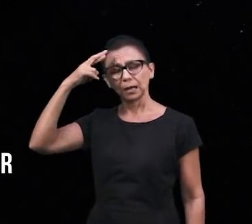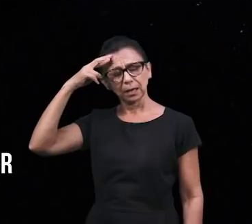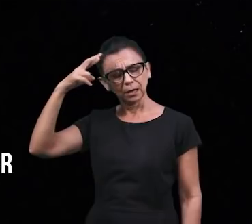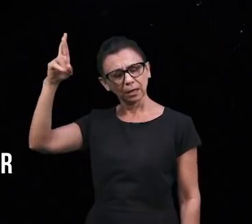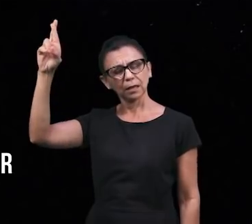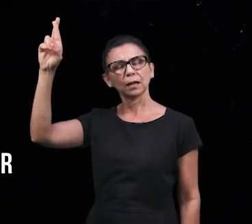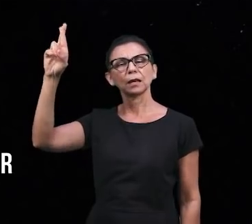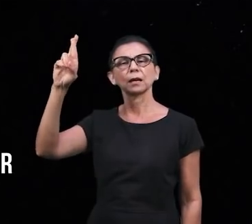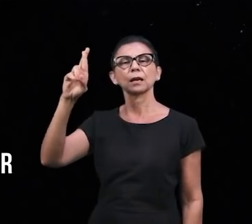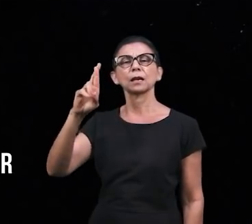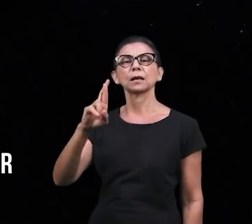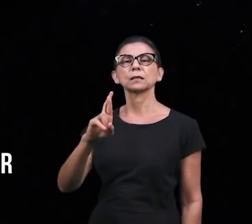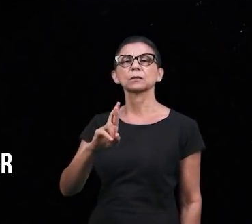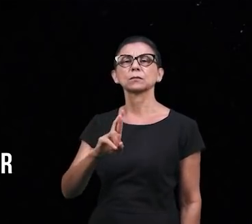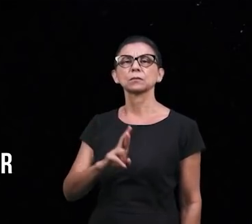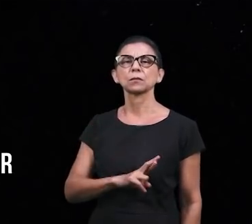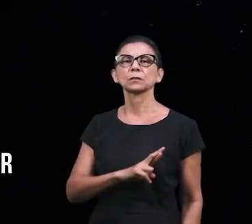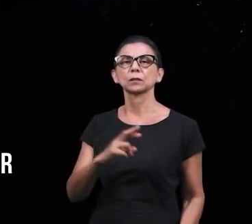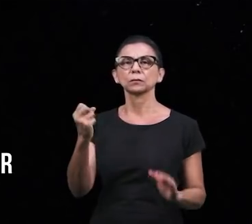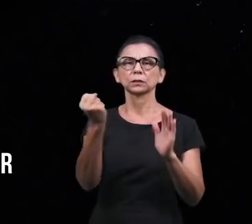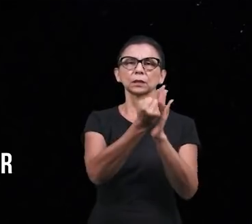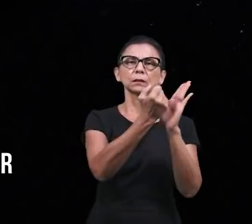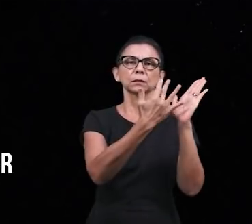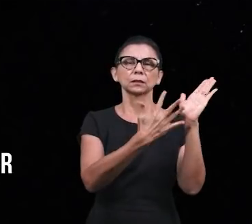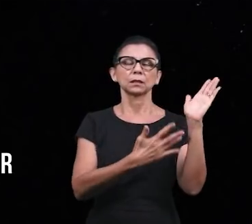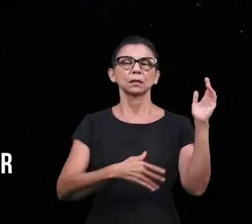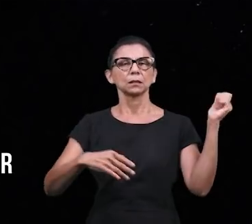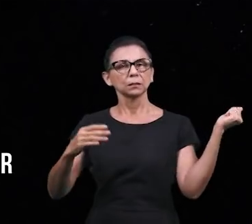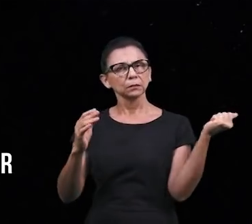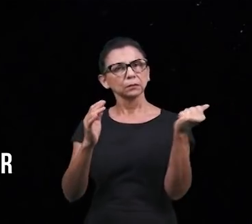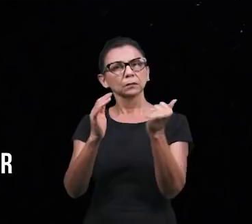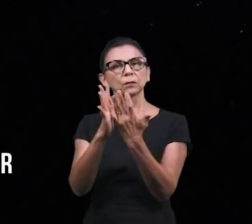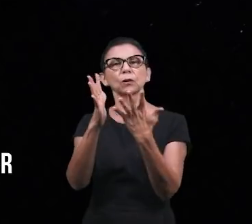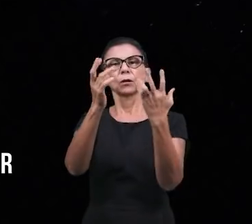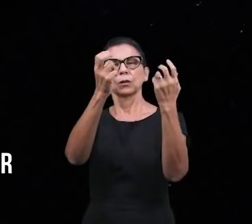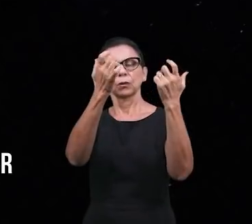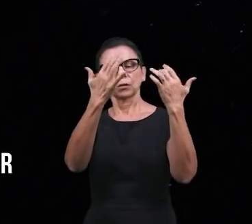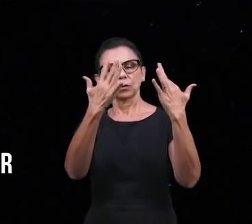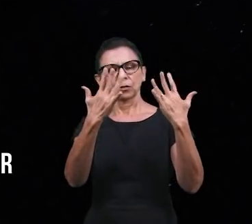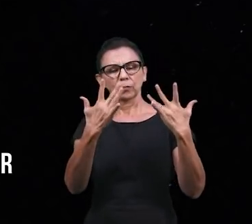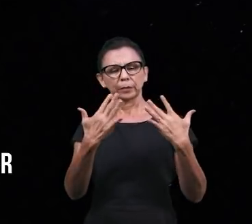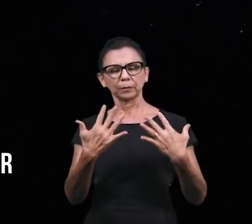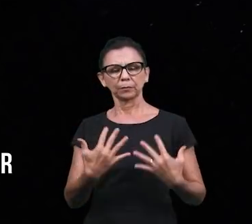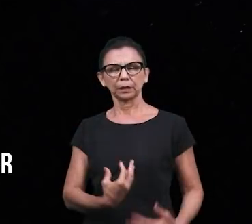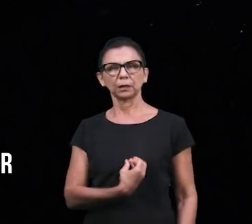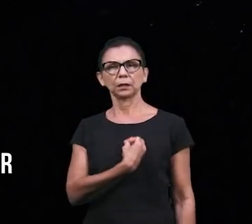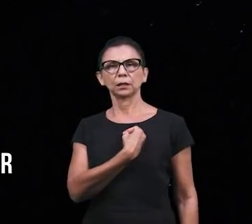dá, põe teu sangue sobre mim.